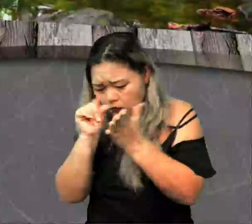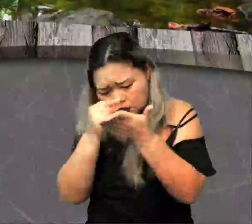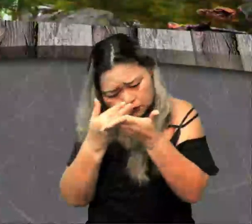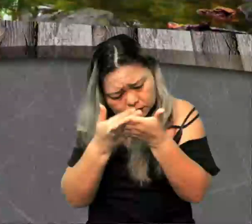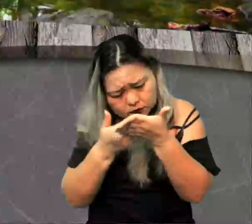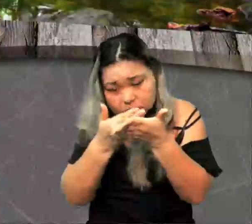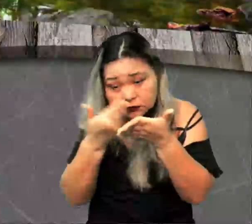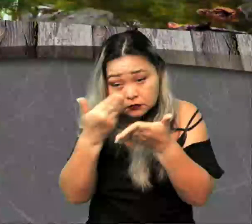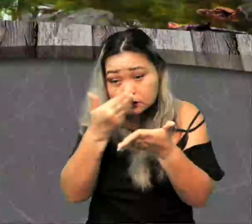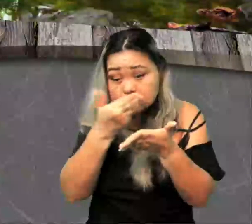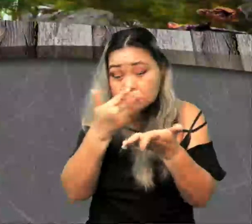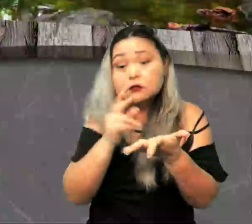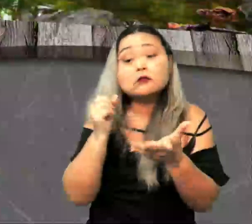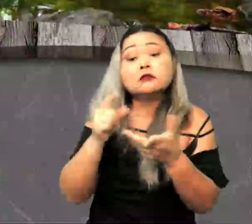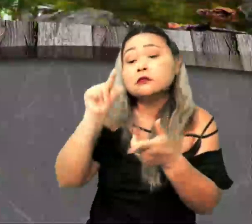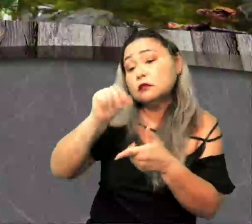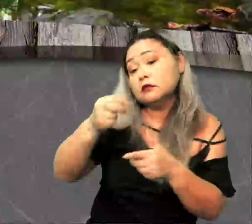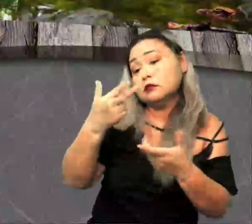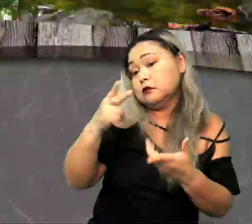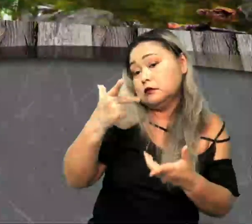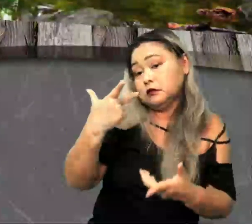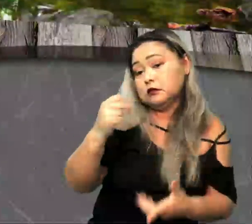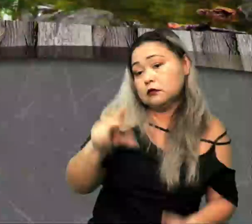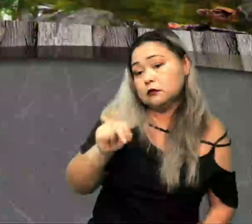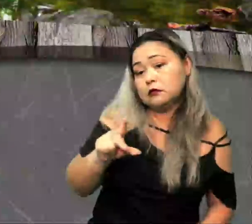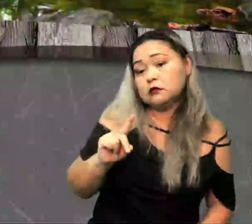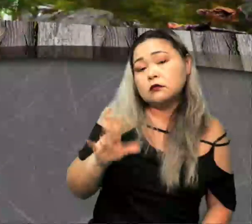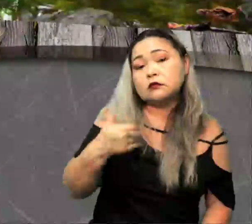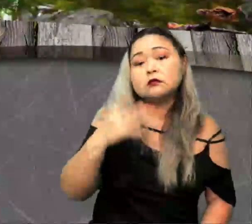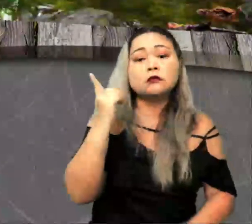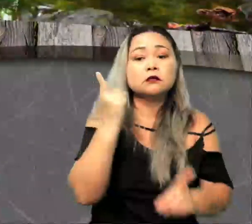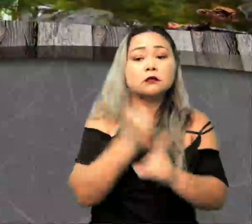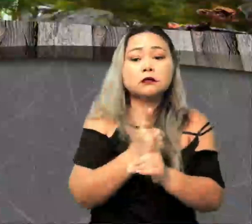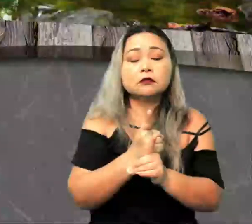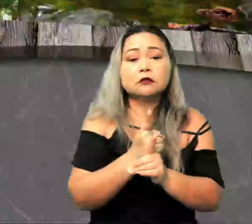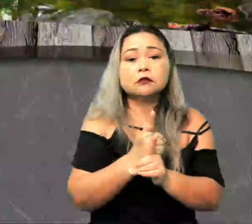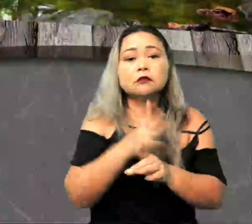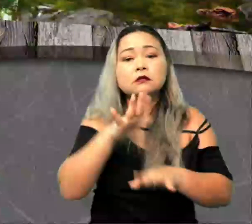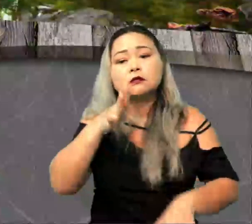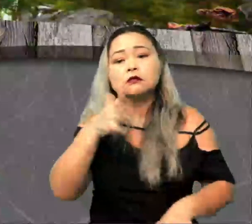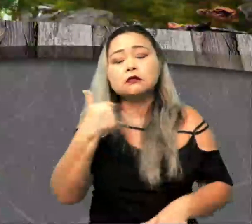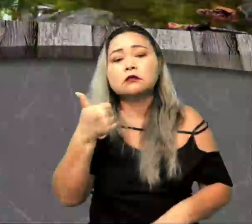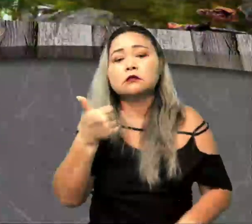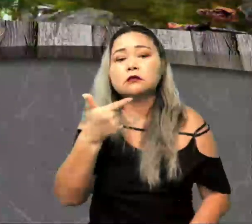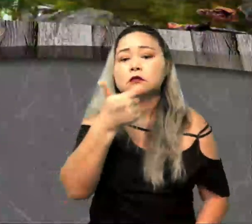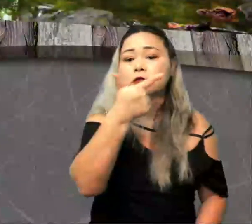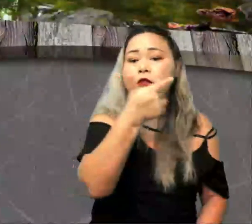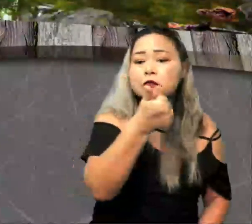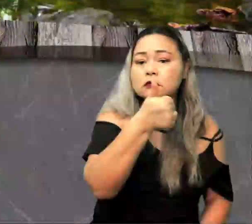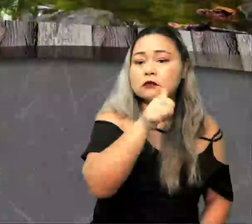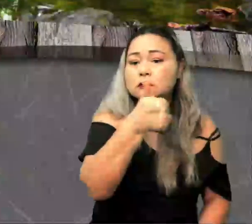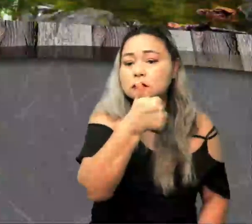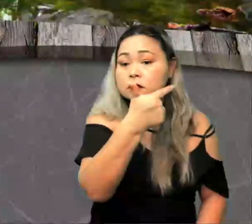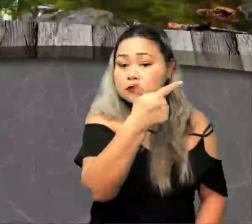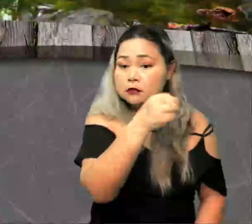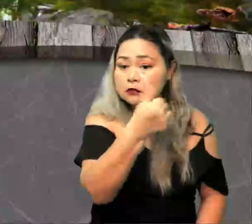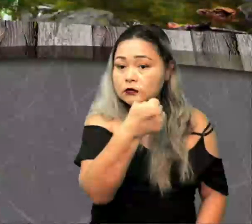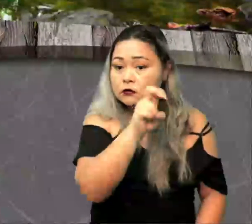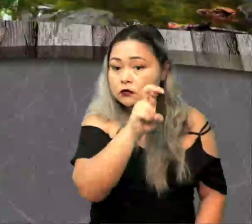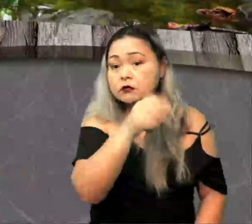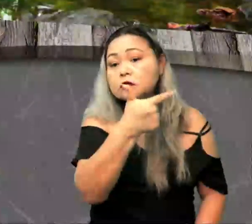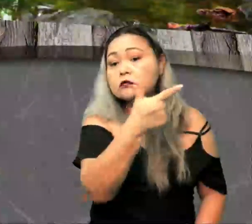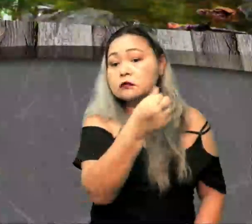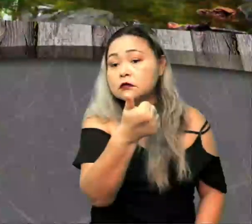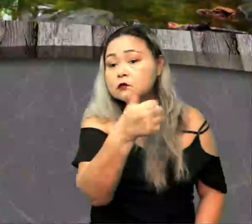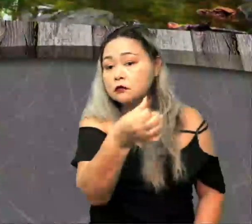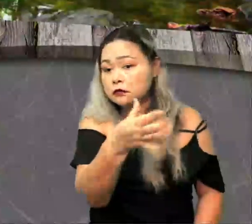até menores que alguns vírus, tá? Descobertas em meados de 2015, 2016. Mas